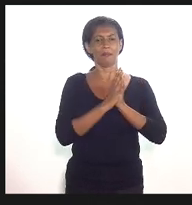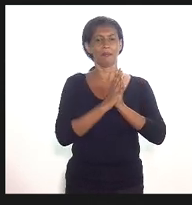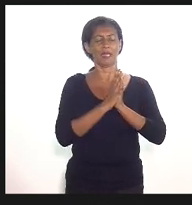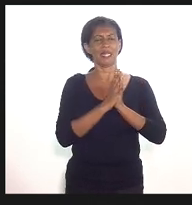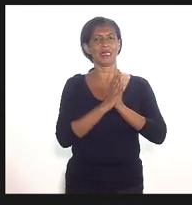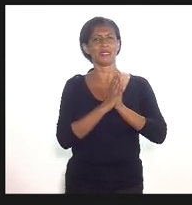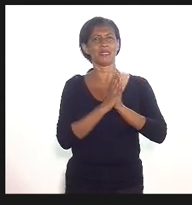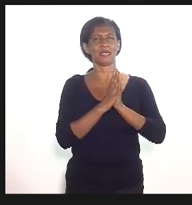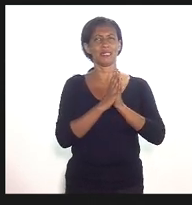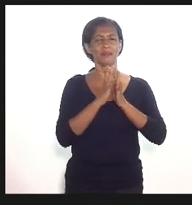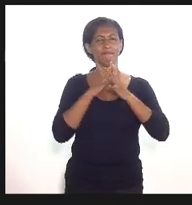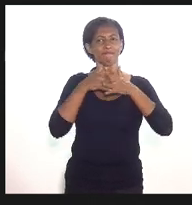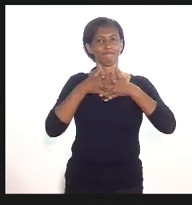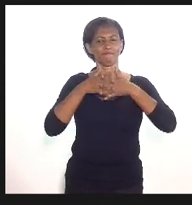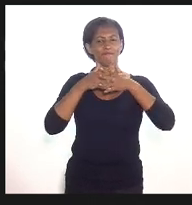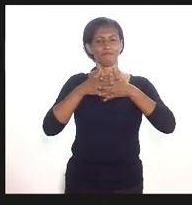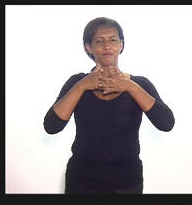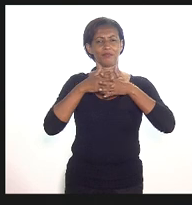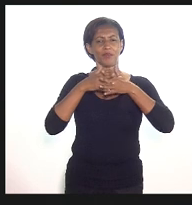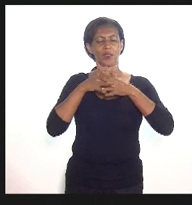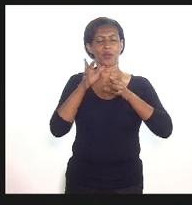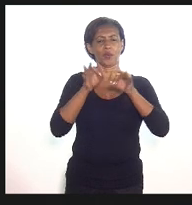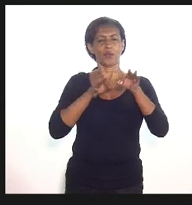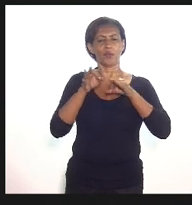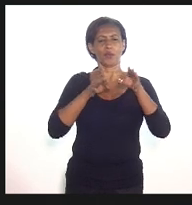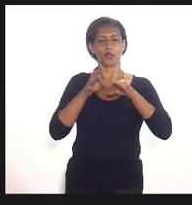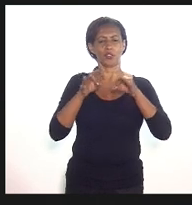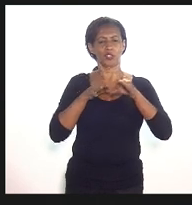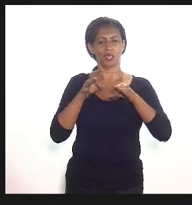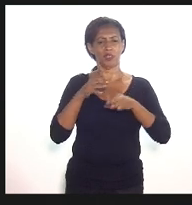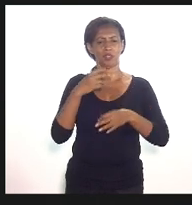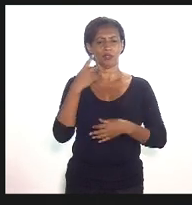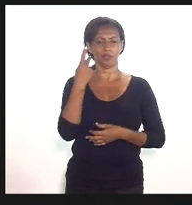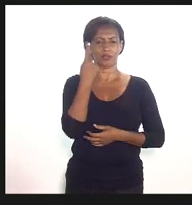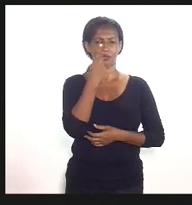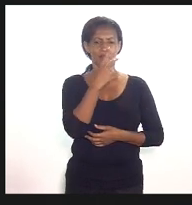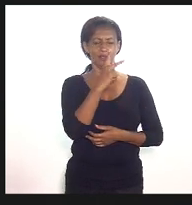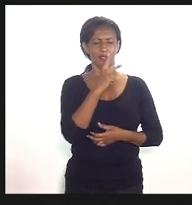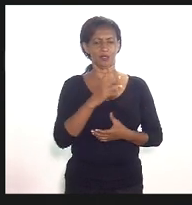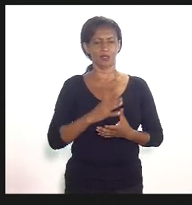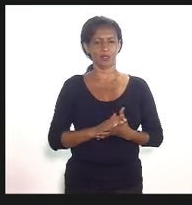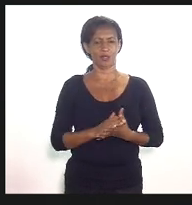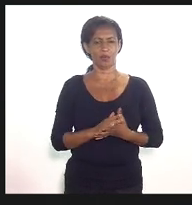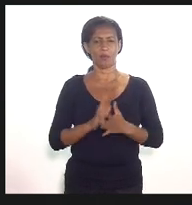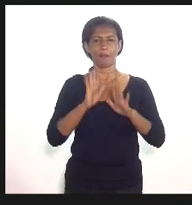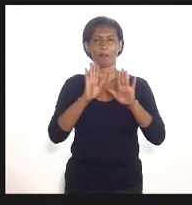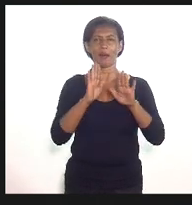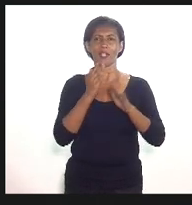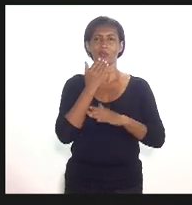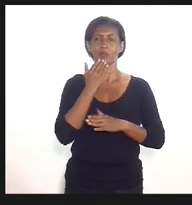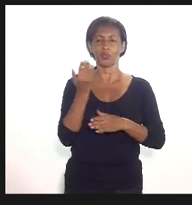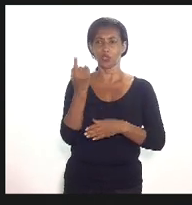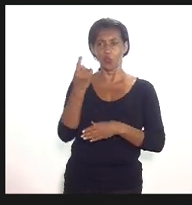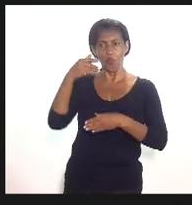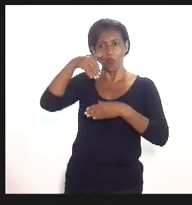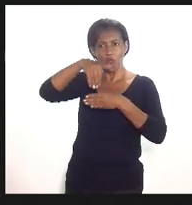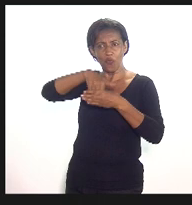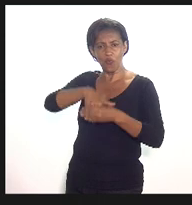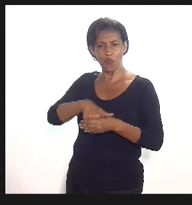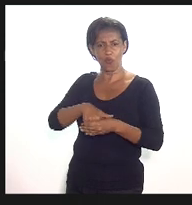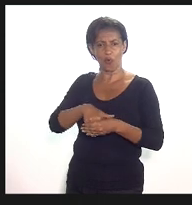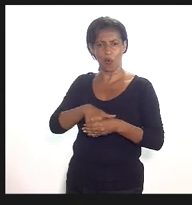Excelência. Por que não a sugestão aqui de apresentar um voto aqui para baixar a indiligência para o Instituto